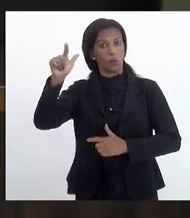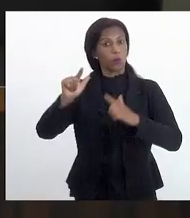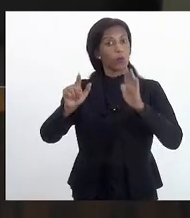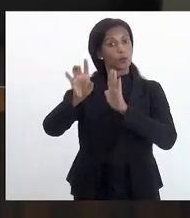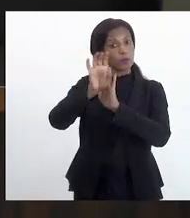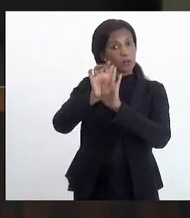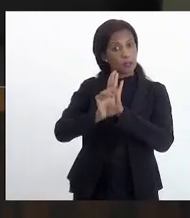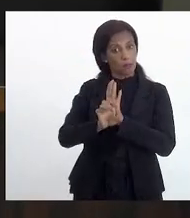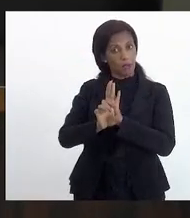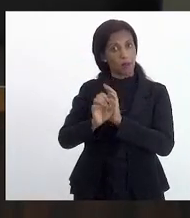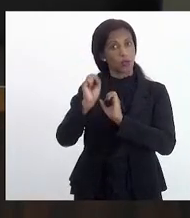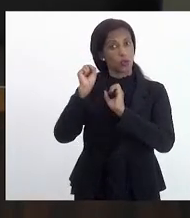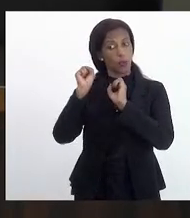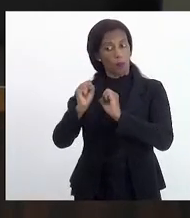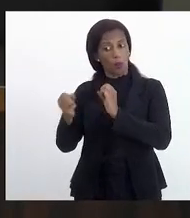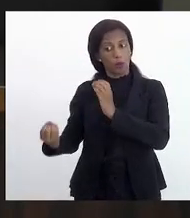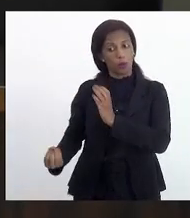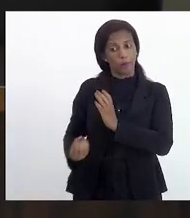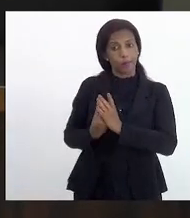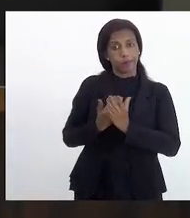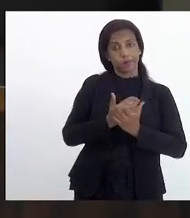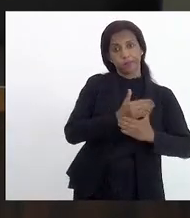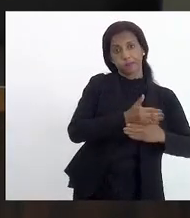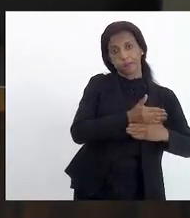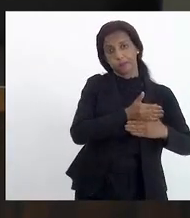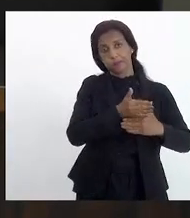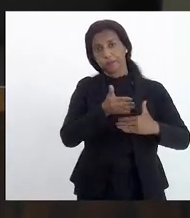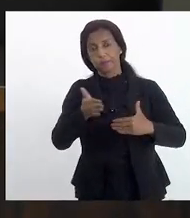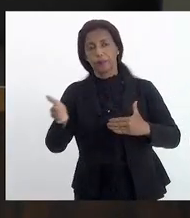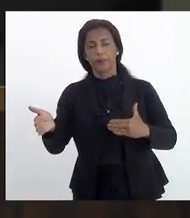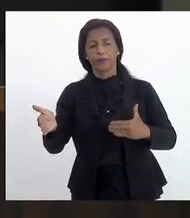poderão advir no decorrer